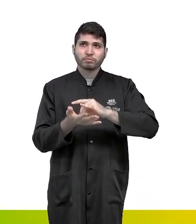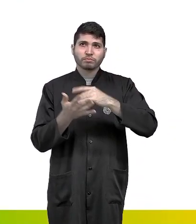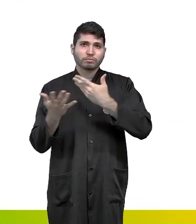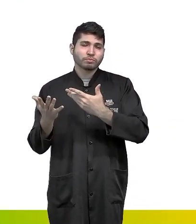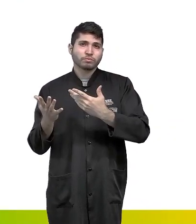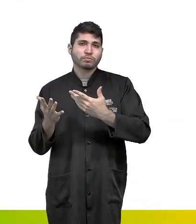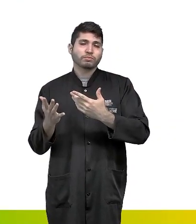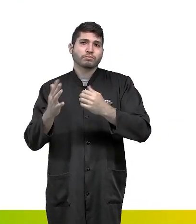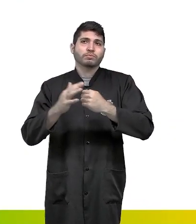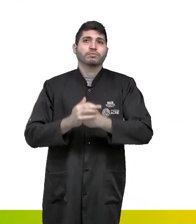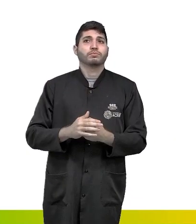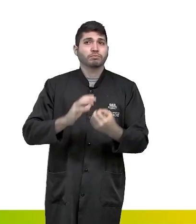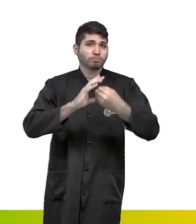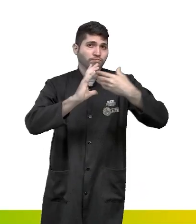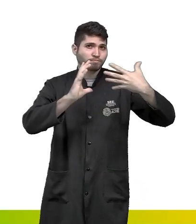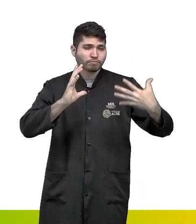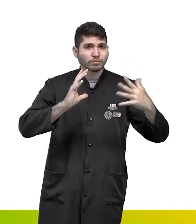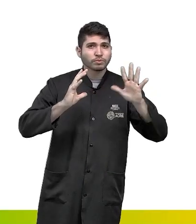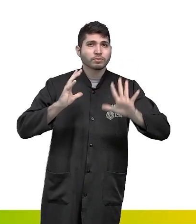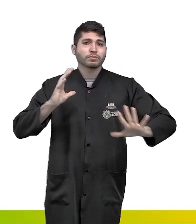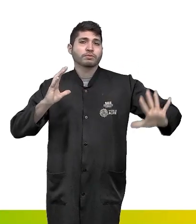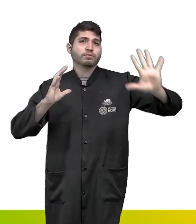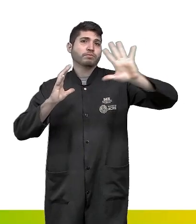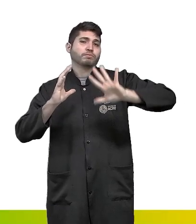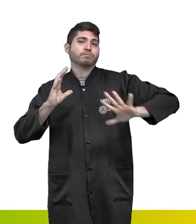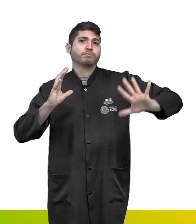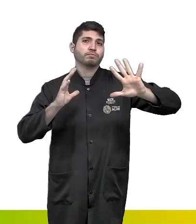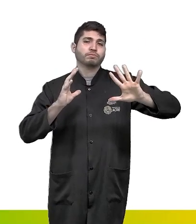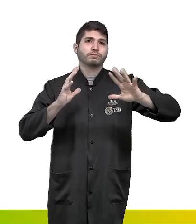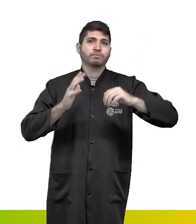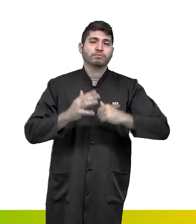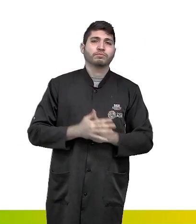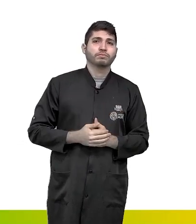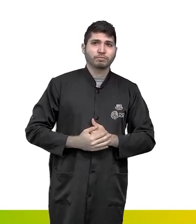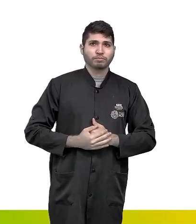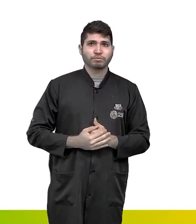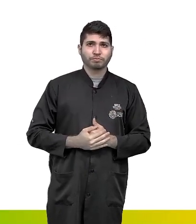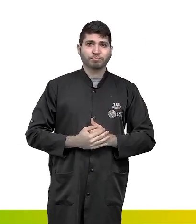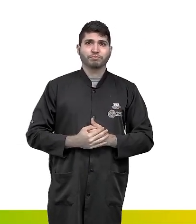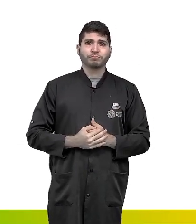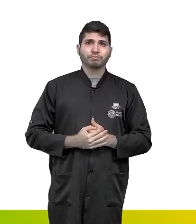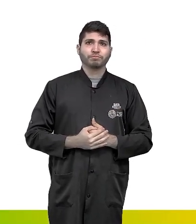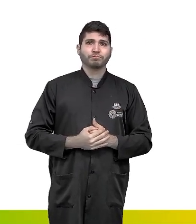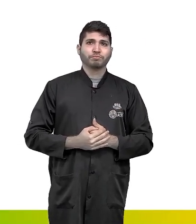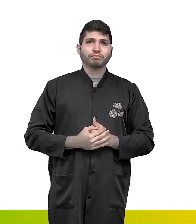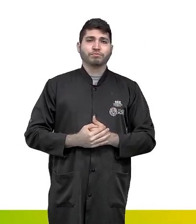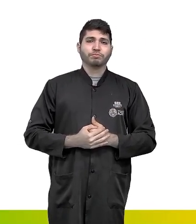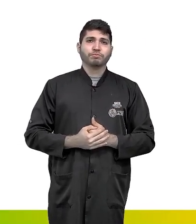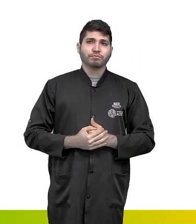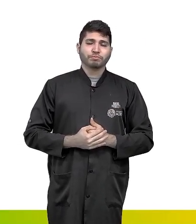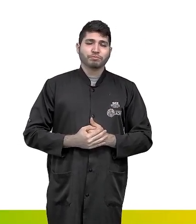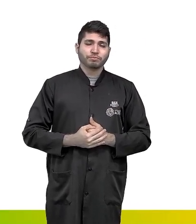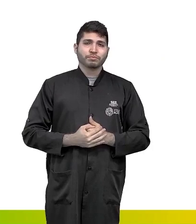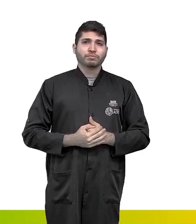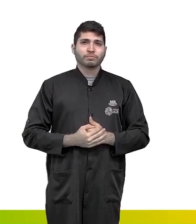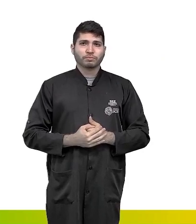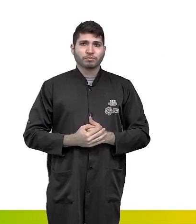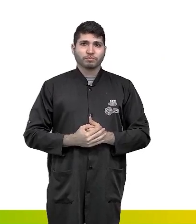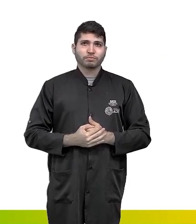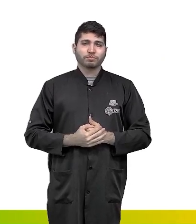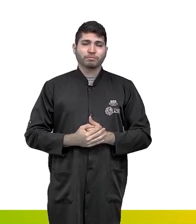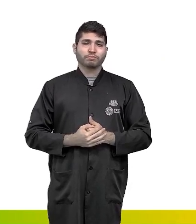as características gerais desse período. A primeira característica geral que eu trago quando a gente fala da questão de terras no Brasil é